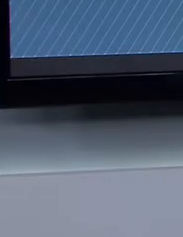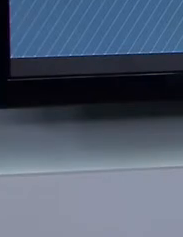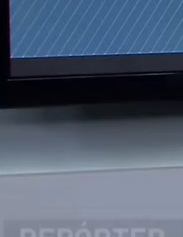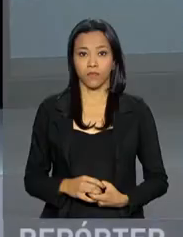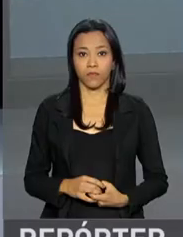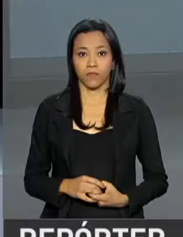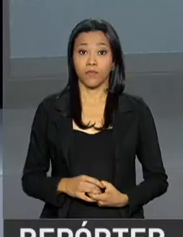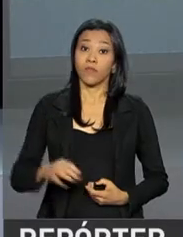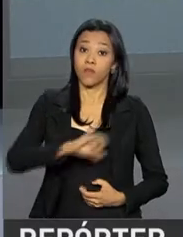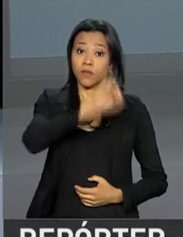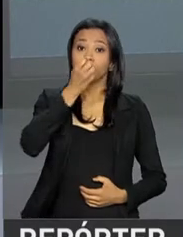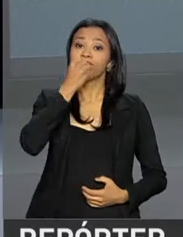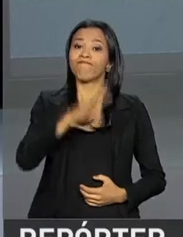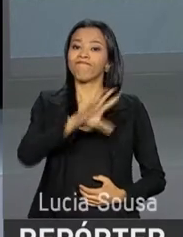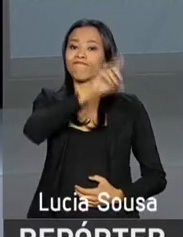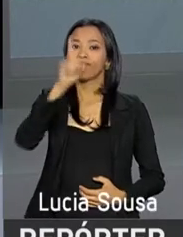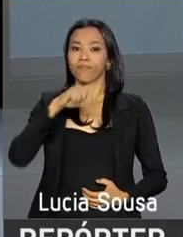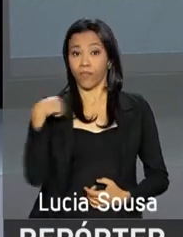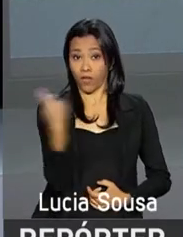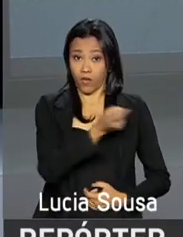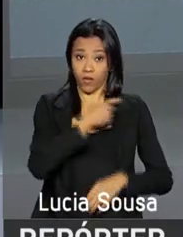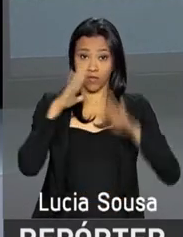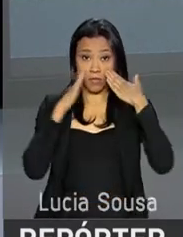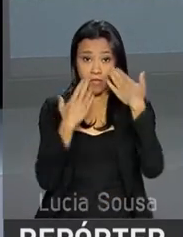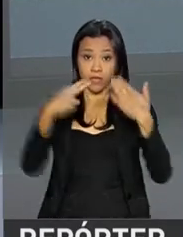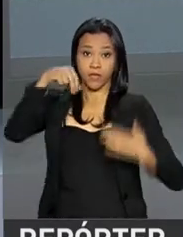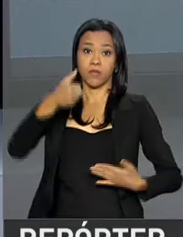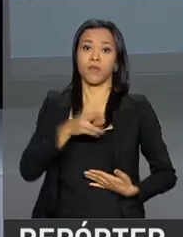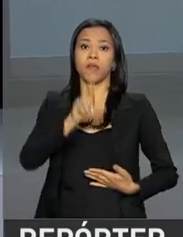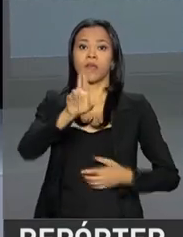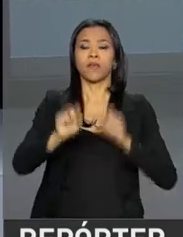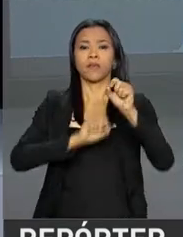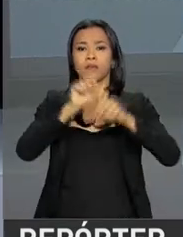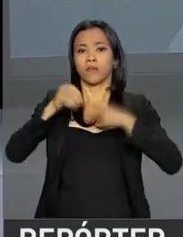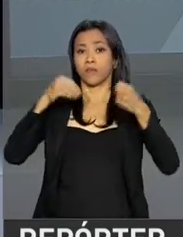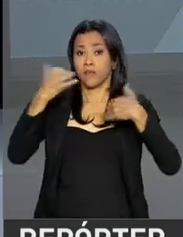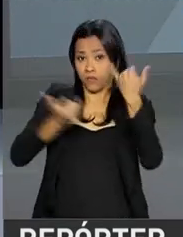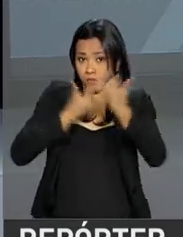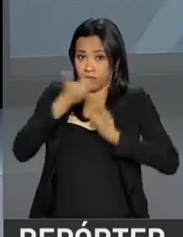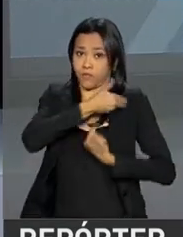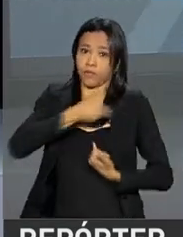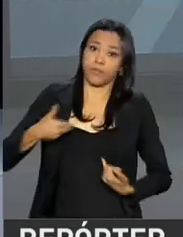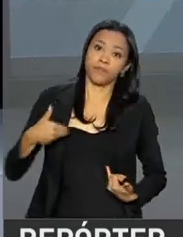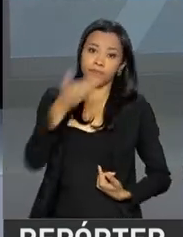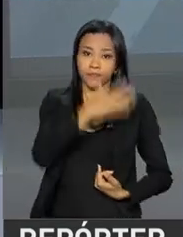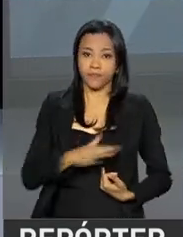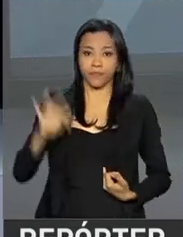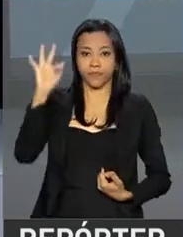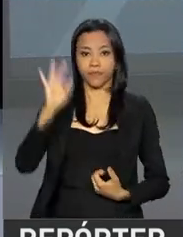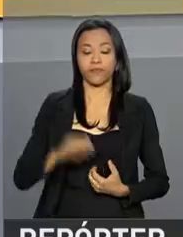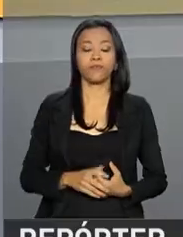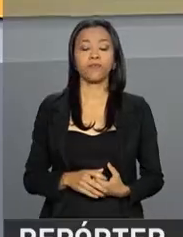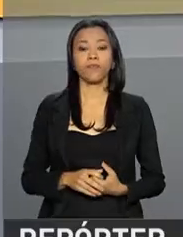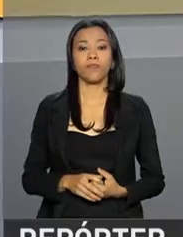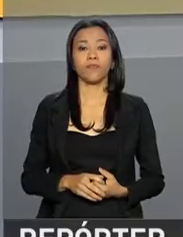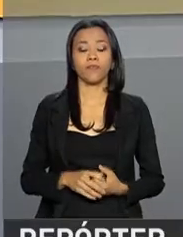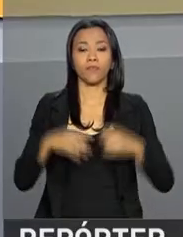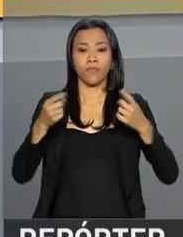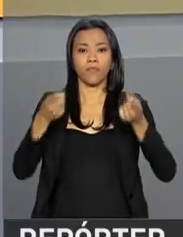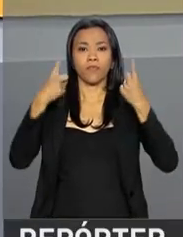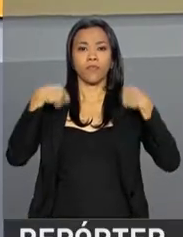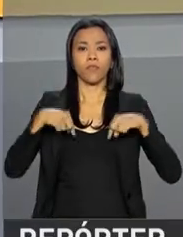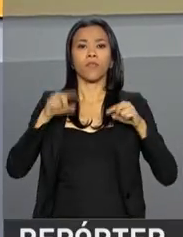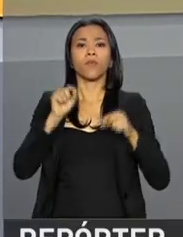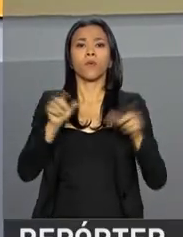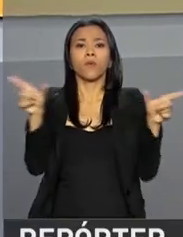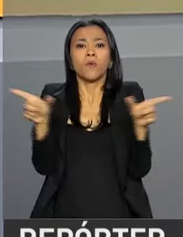olá bom dia estamos de volta com o repórter nbr notícias do governo federal o índice